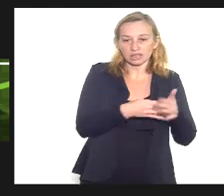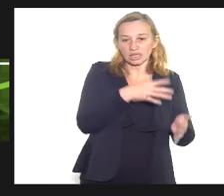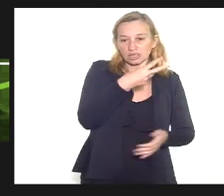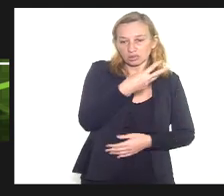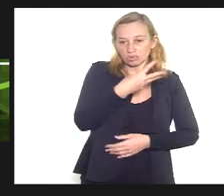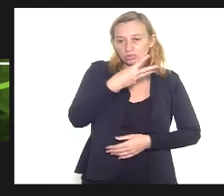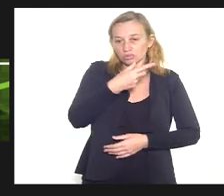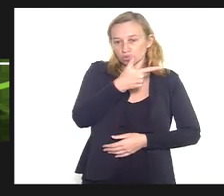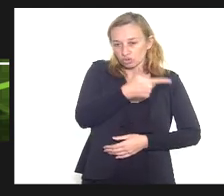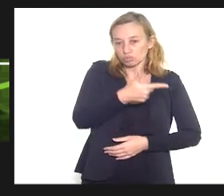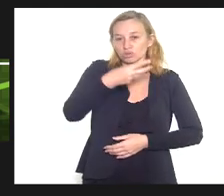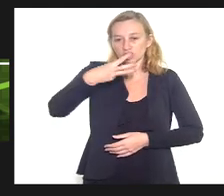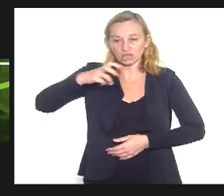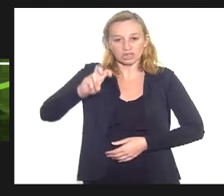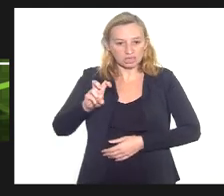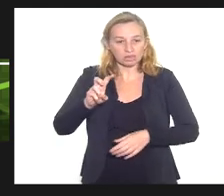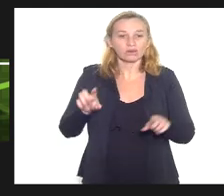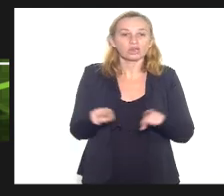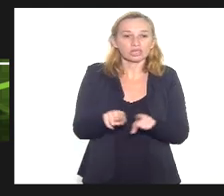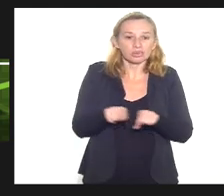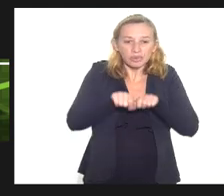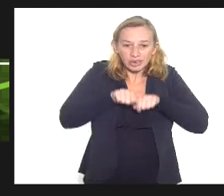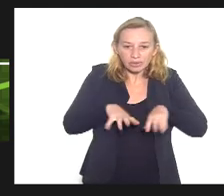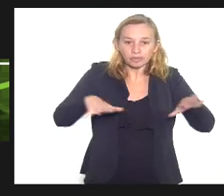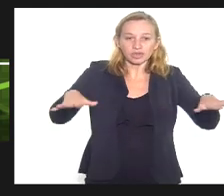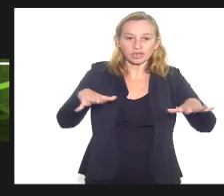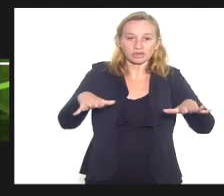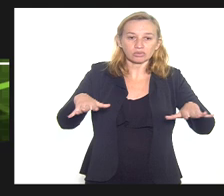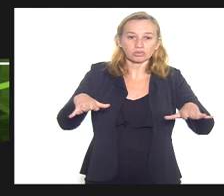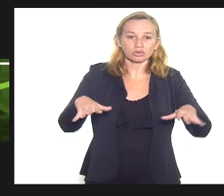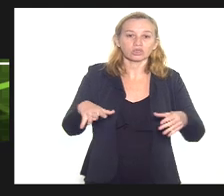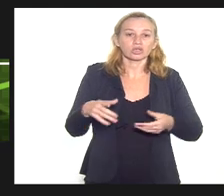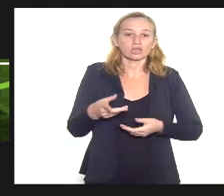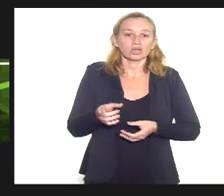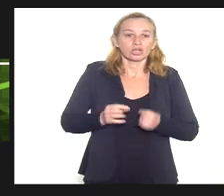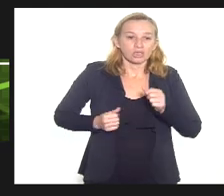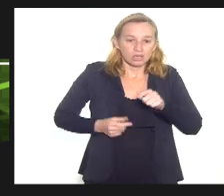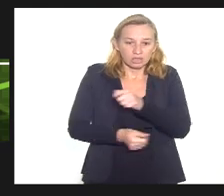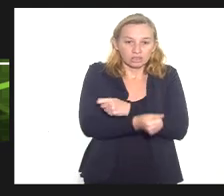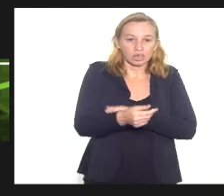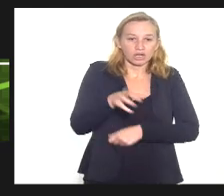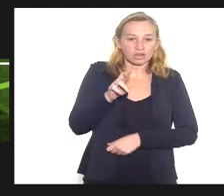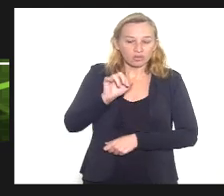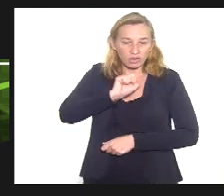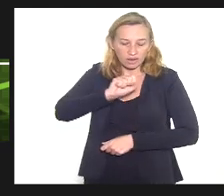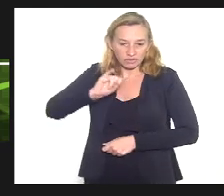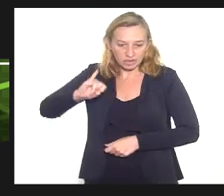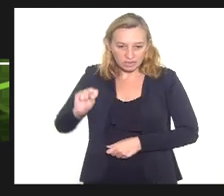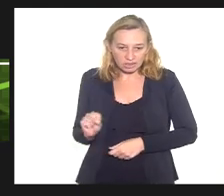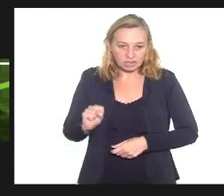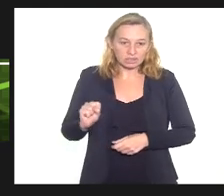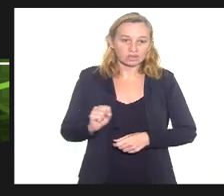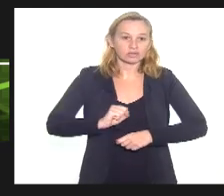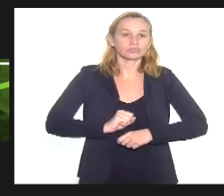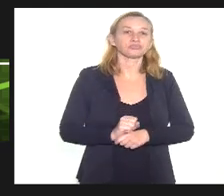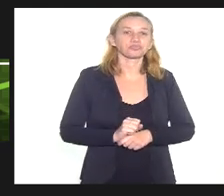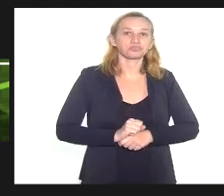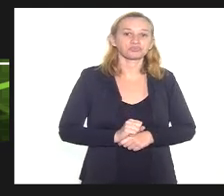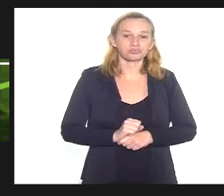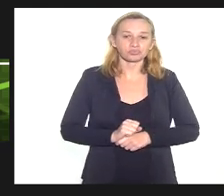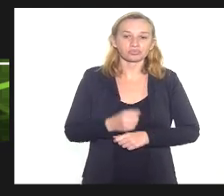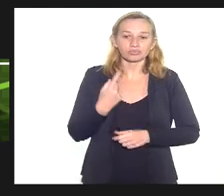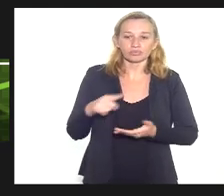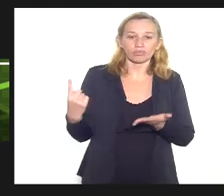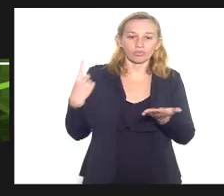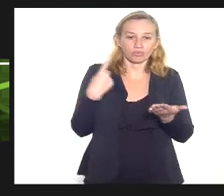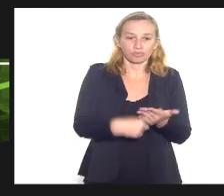2035 e também ampliamos as nossas ambições de investimentos em renováveis. A Equinor tinha feito público o seu compromisso